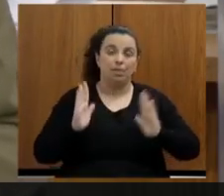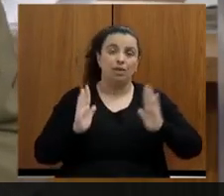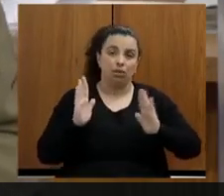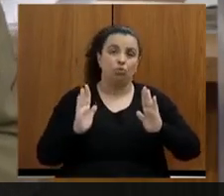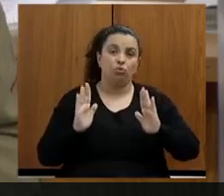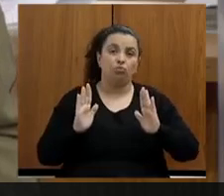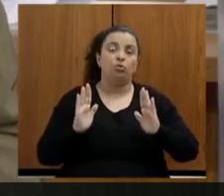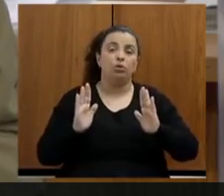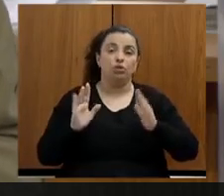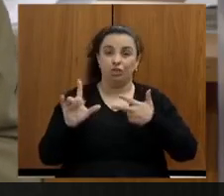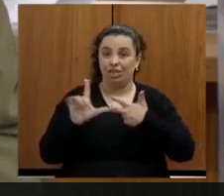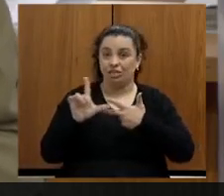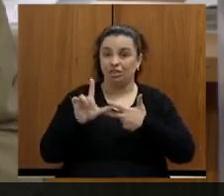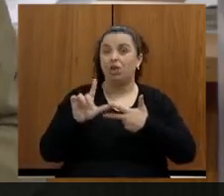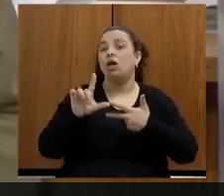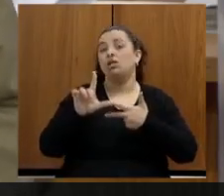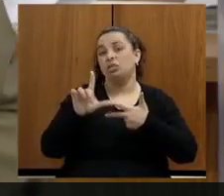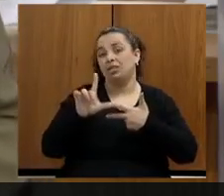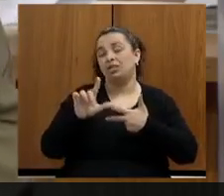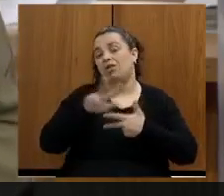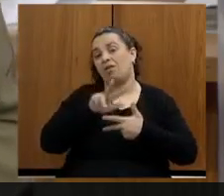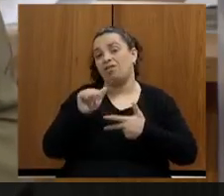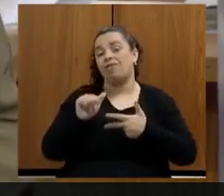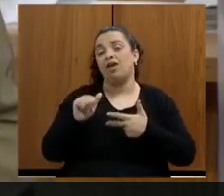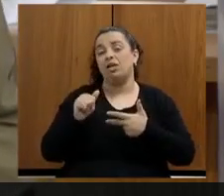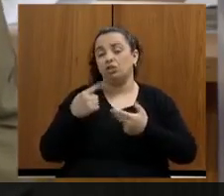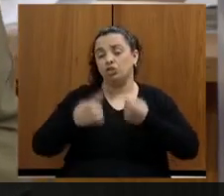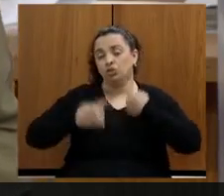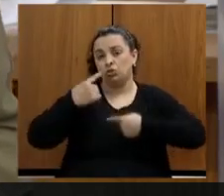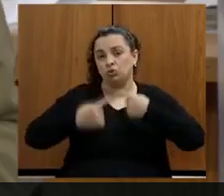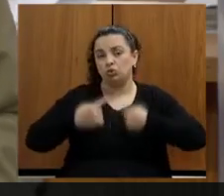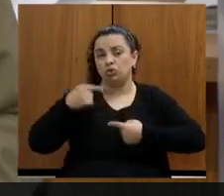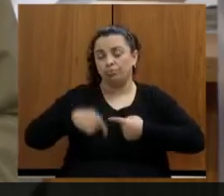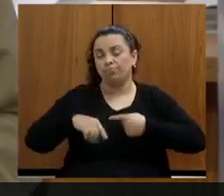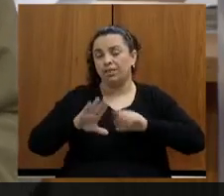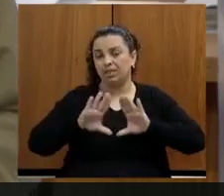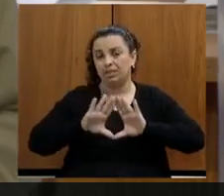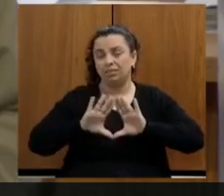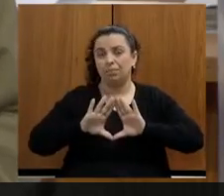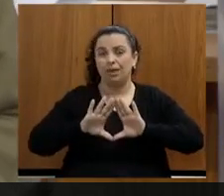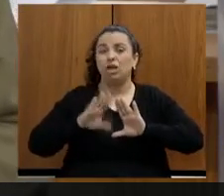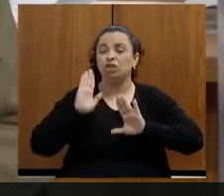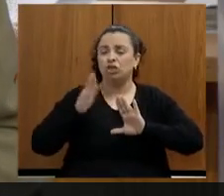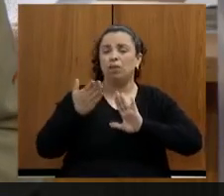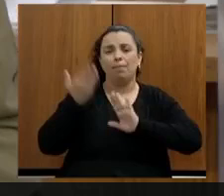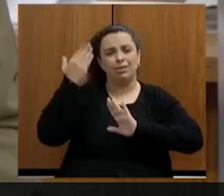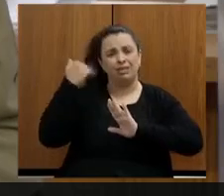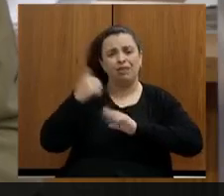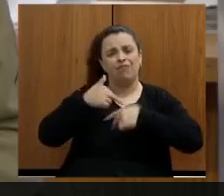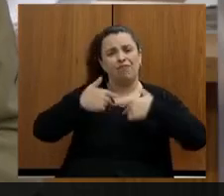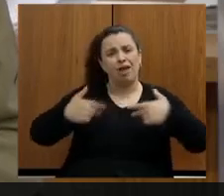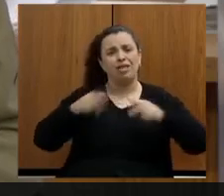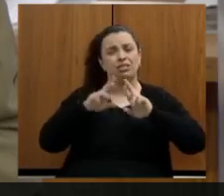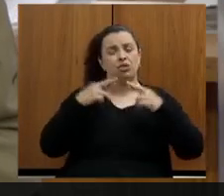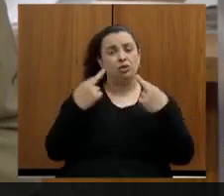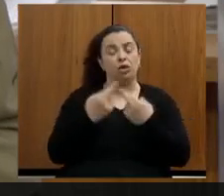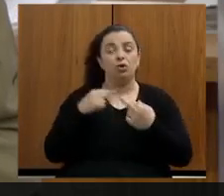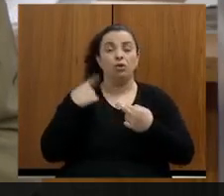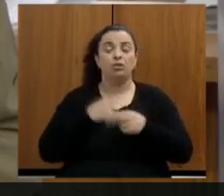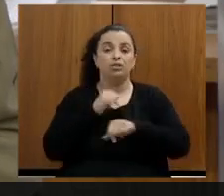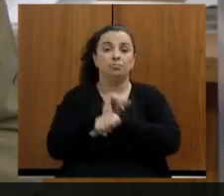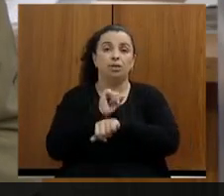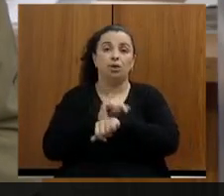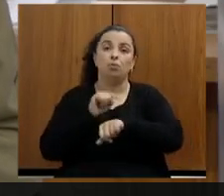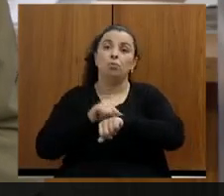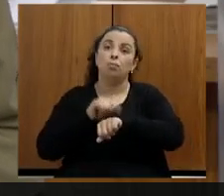nessa casa Né a gente fez nós fizemos muitas reuniões estão aguardando o momento adequado que o governo vai mandar para cá